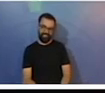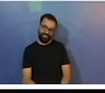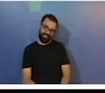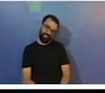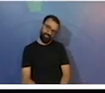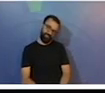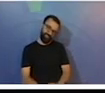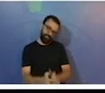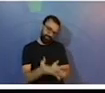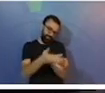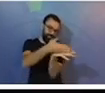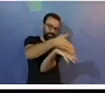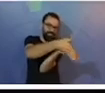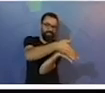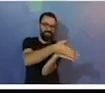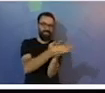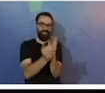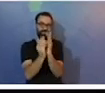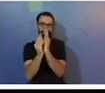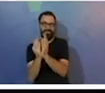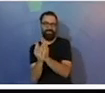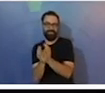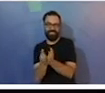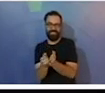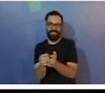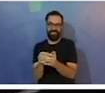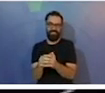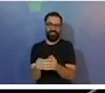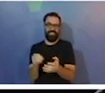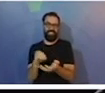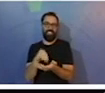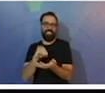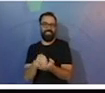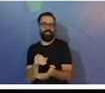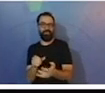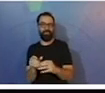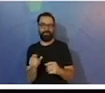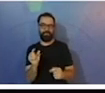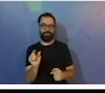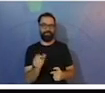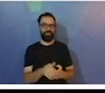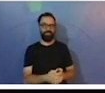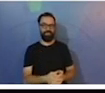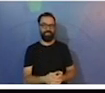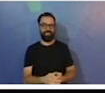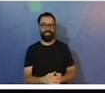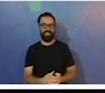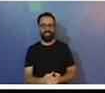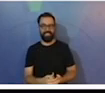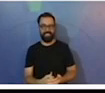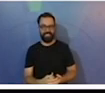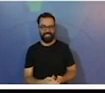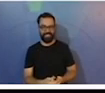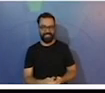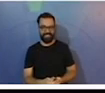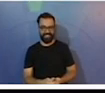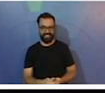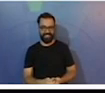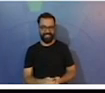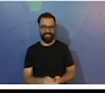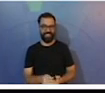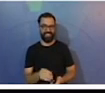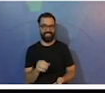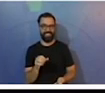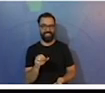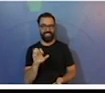Não, o navio tá assim. Continua, tá aqui, tá faltando um pedaço dele, tá afundando. Está faltando um pedacinho. Então